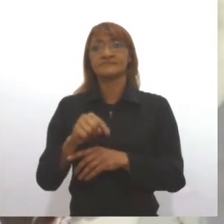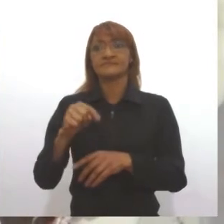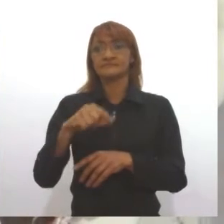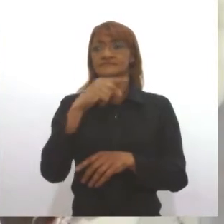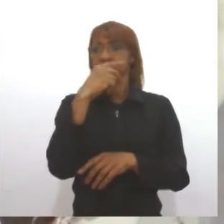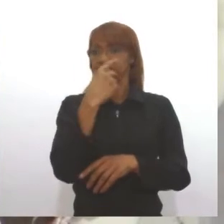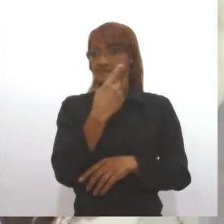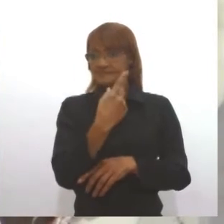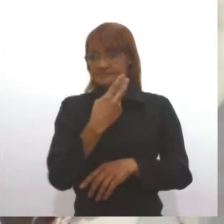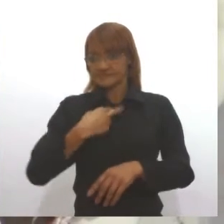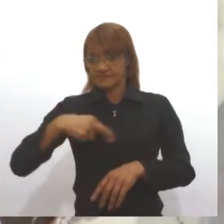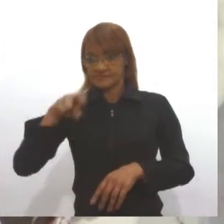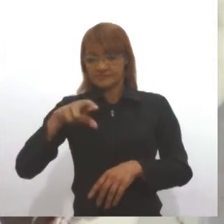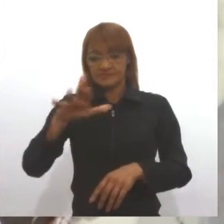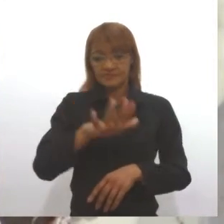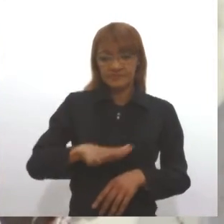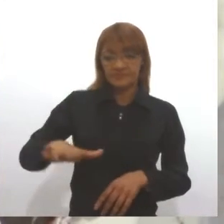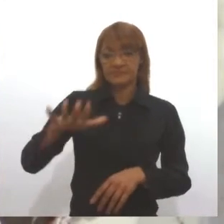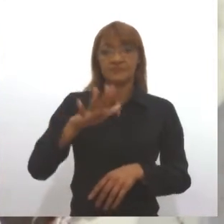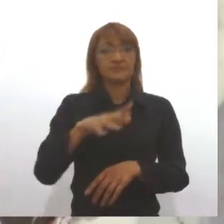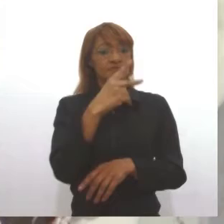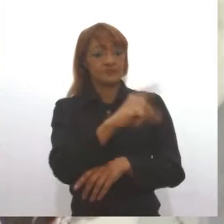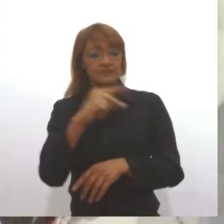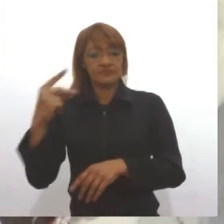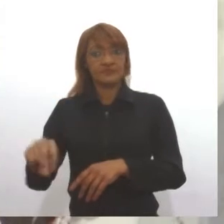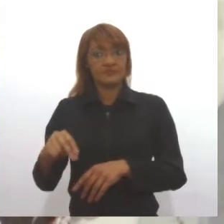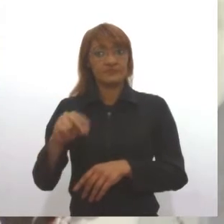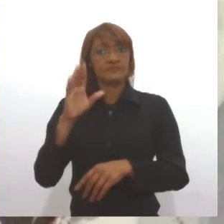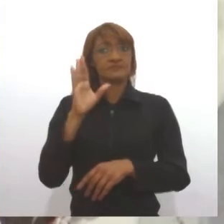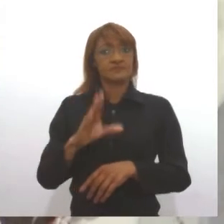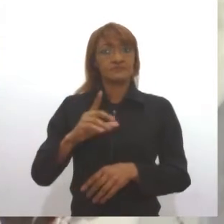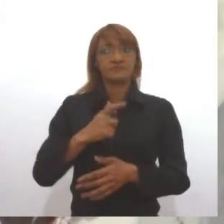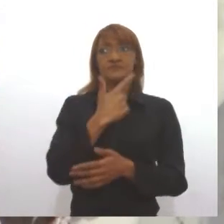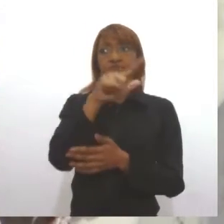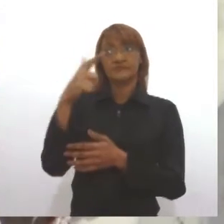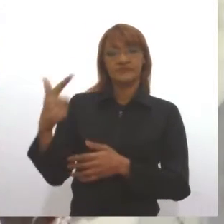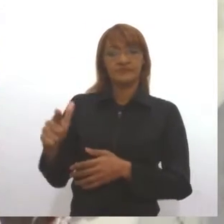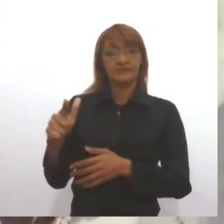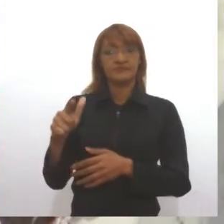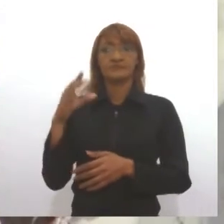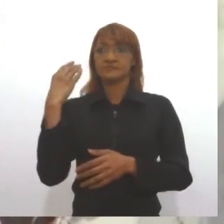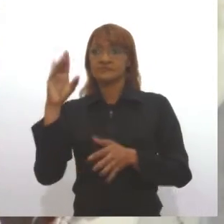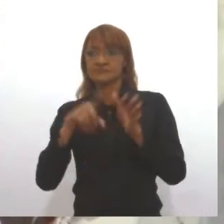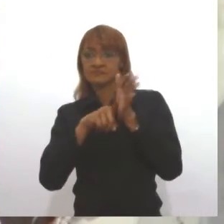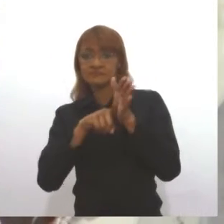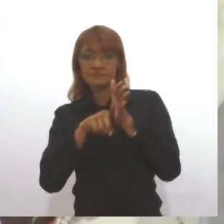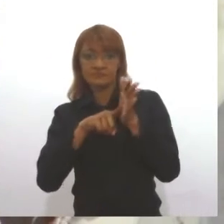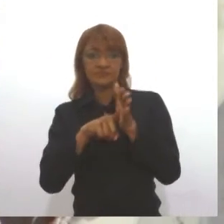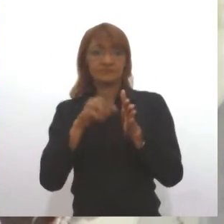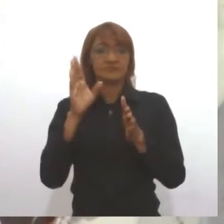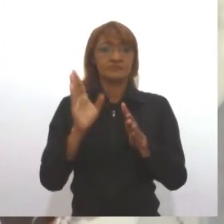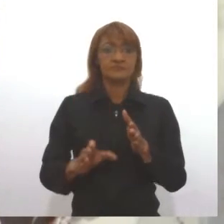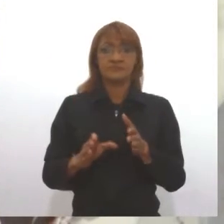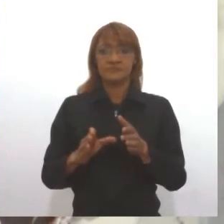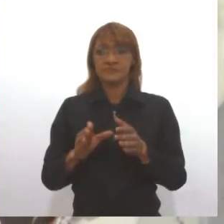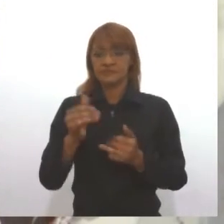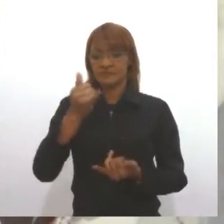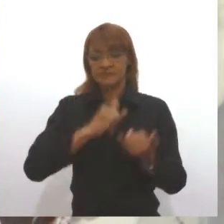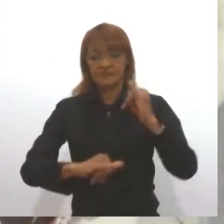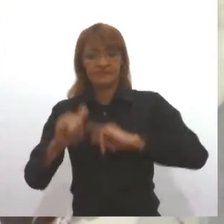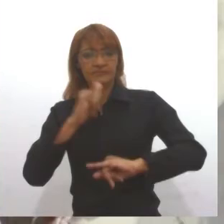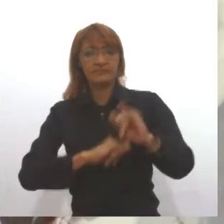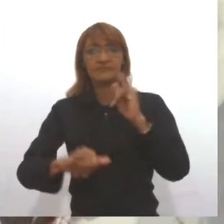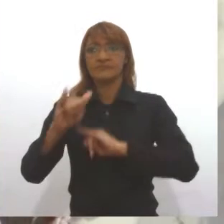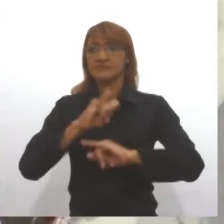só a parte física da medicina, né, mas tantas outras ciências a gente trabalha, como as físicas, as químicas, a parte